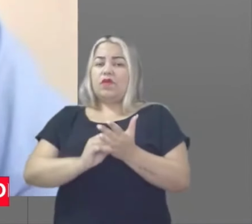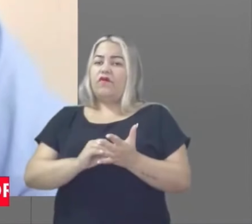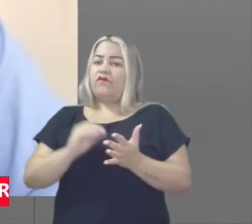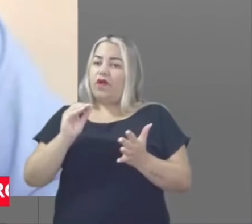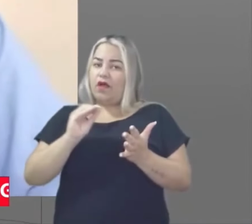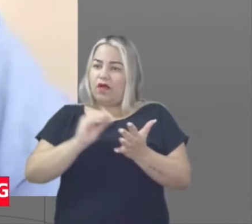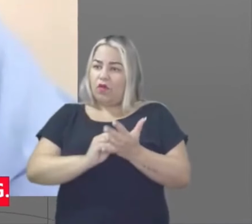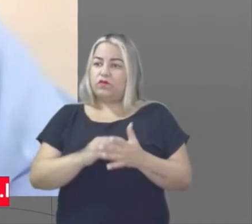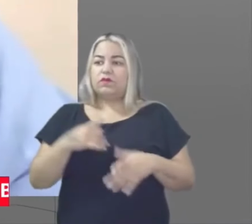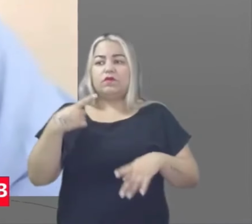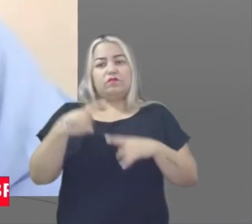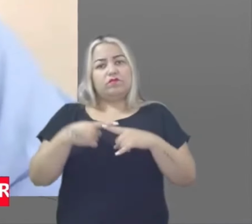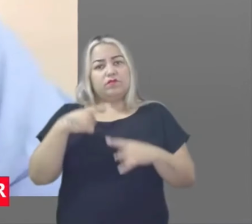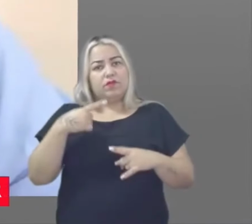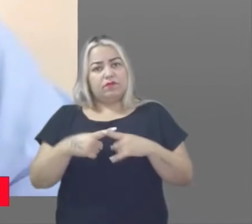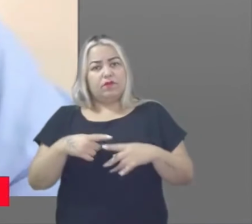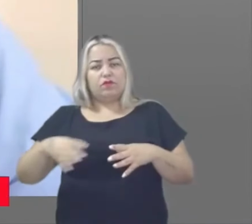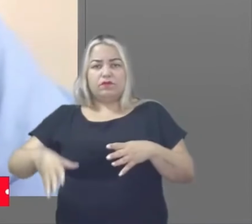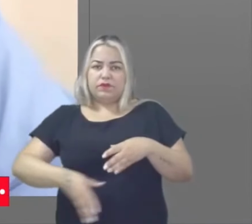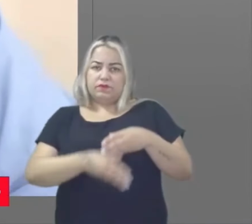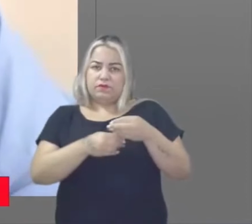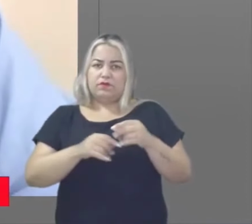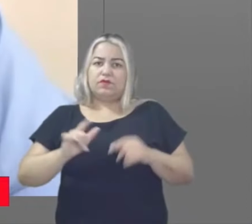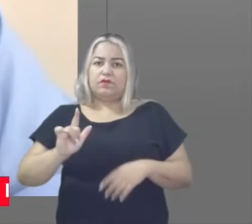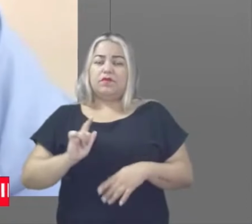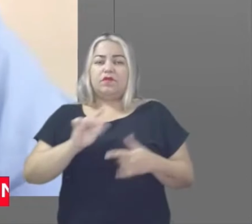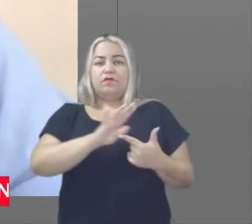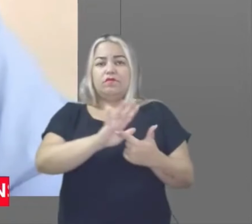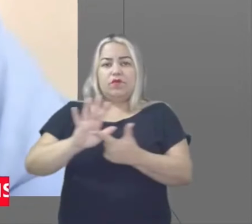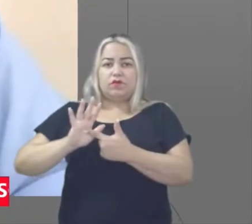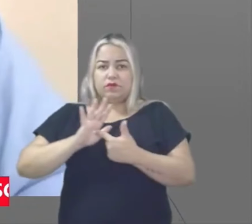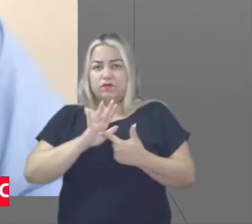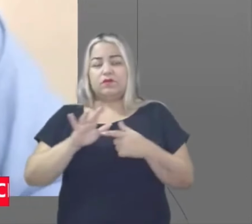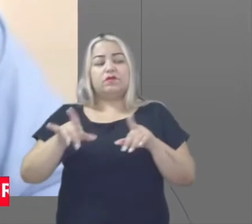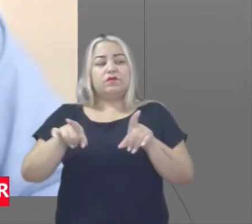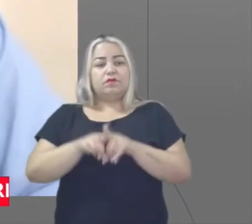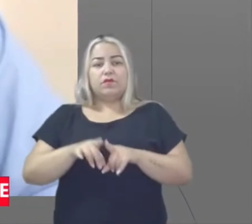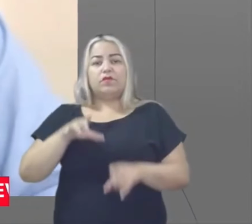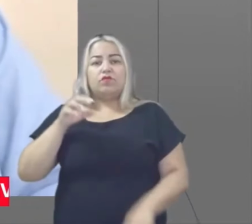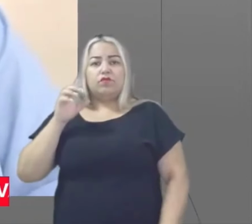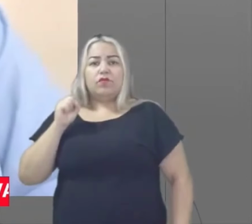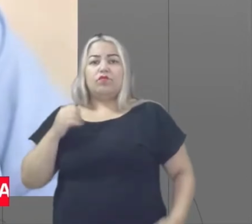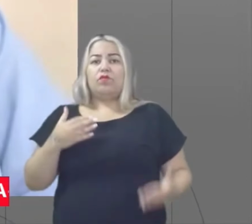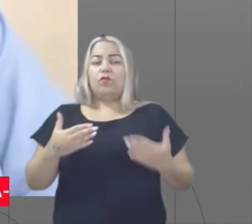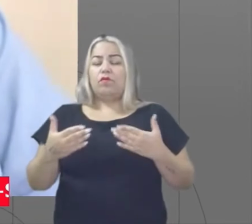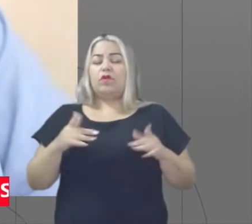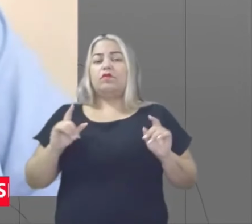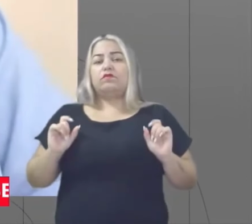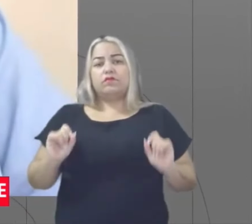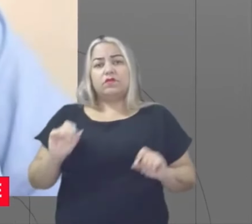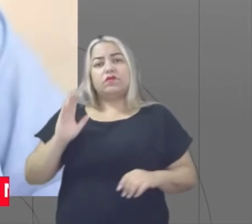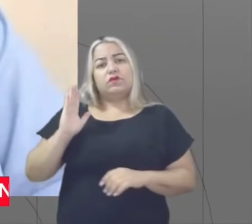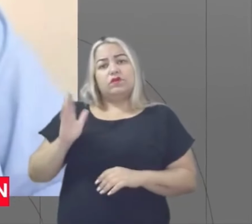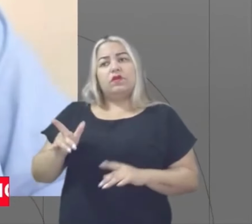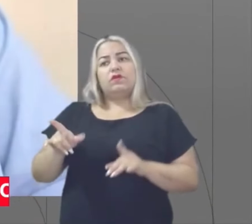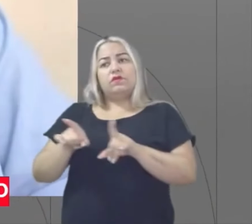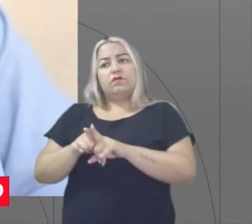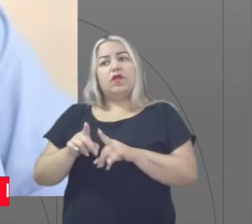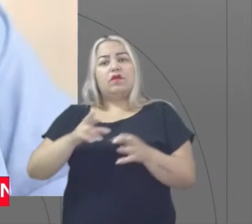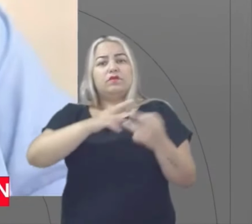quê? Porque boa parte das atribuições que ele apresenta nessa ouvidoria paralela, elas já estão sob